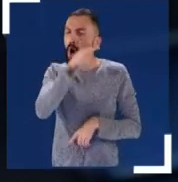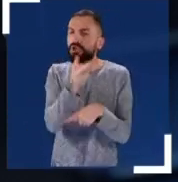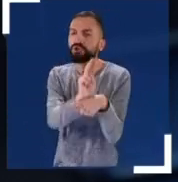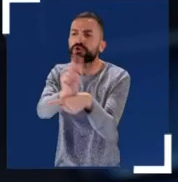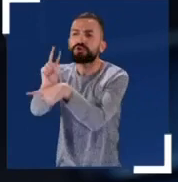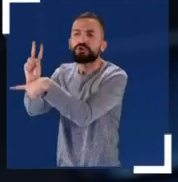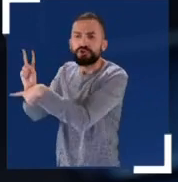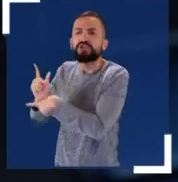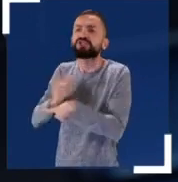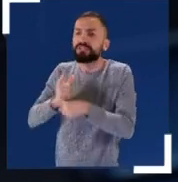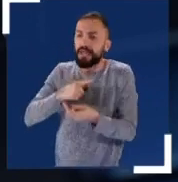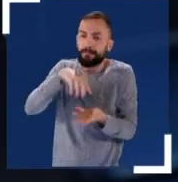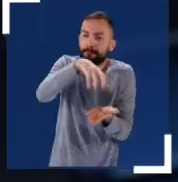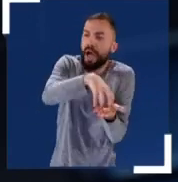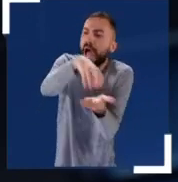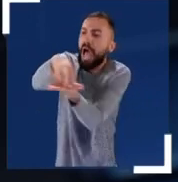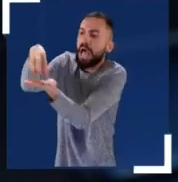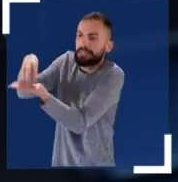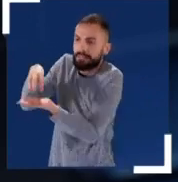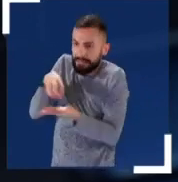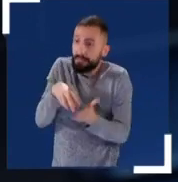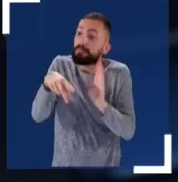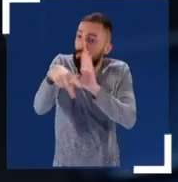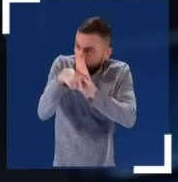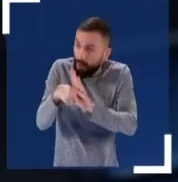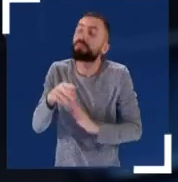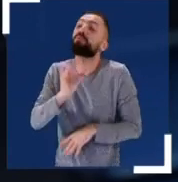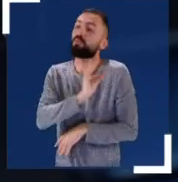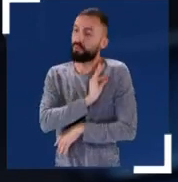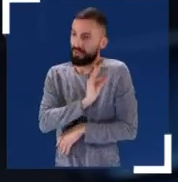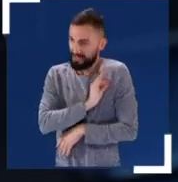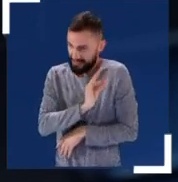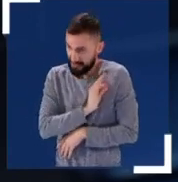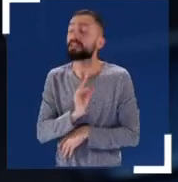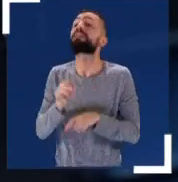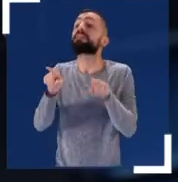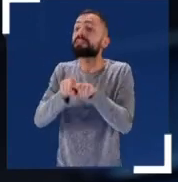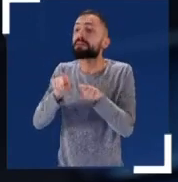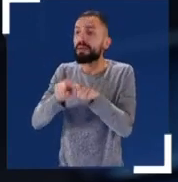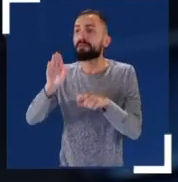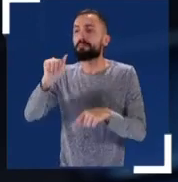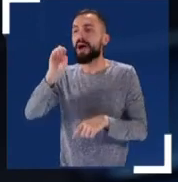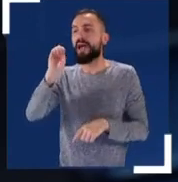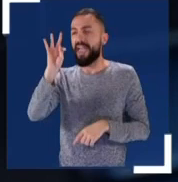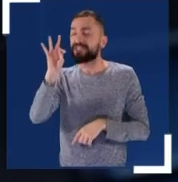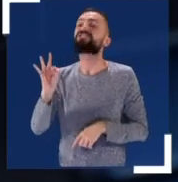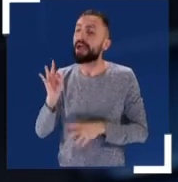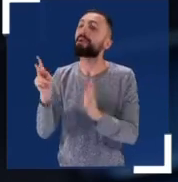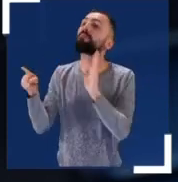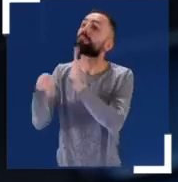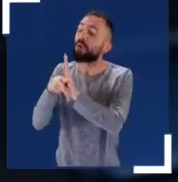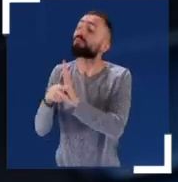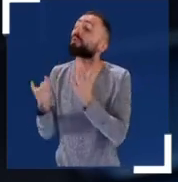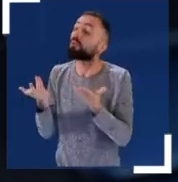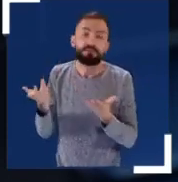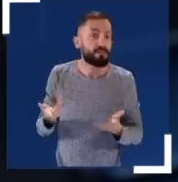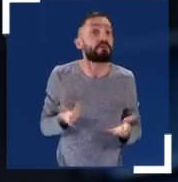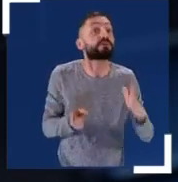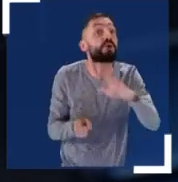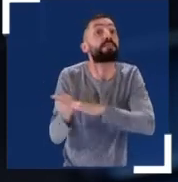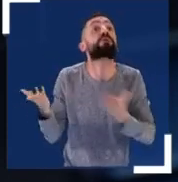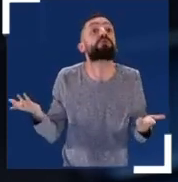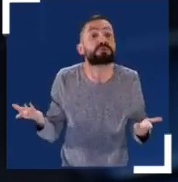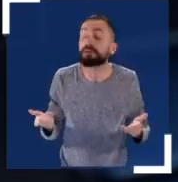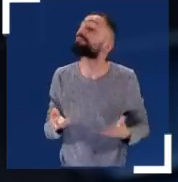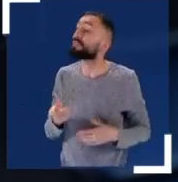das bases comunitárias da Polícia Militar e também através dos BAEPs, os Batalhões Especiais da Polícia Militar. A sua pergunta, por favor. Queria saber a